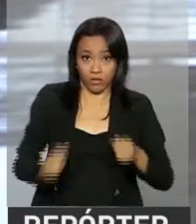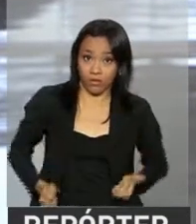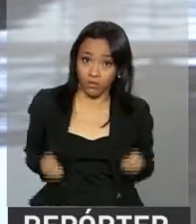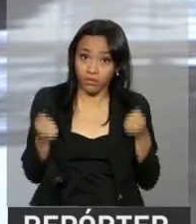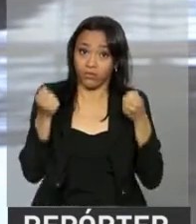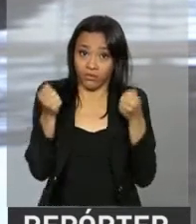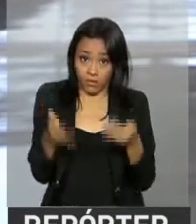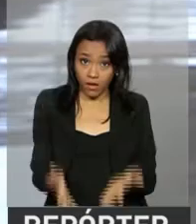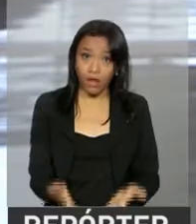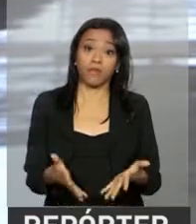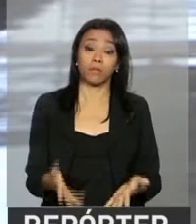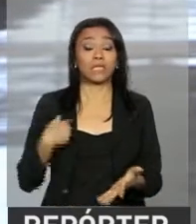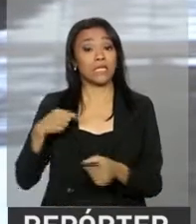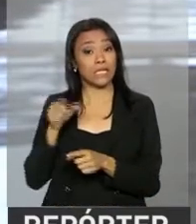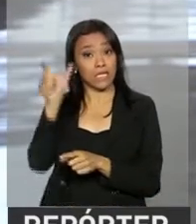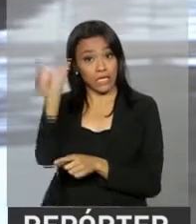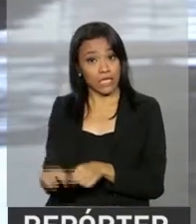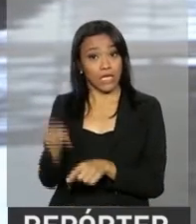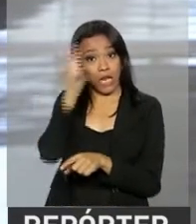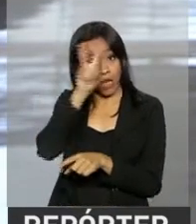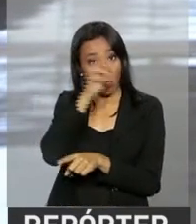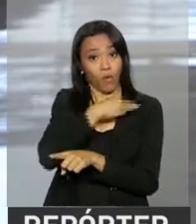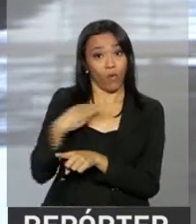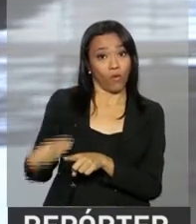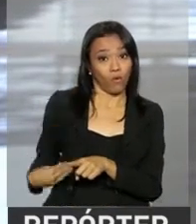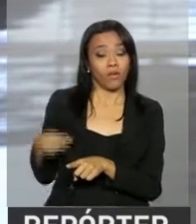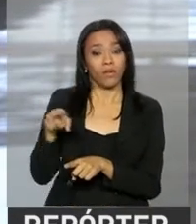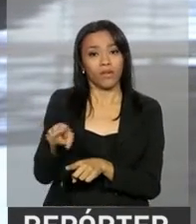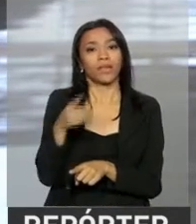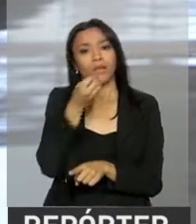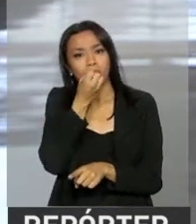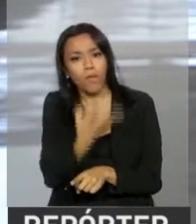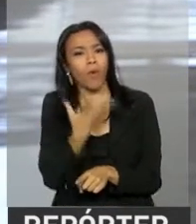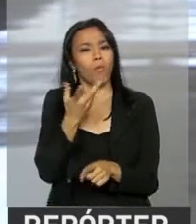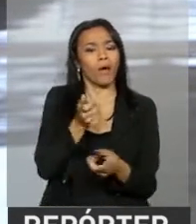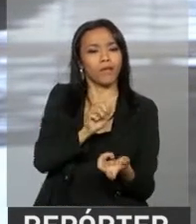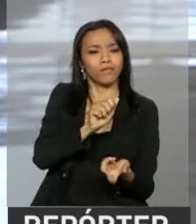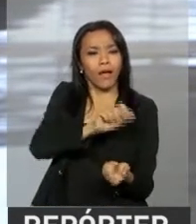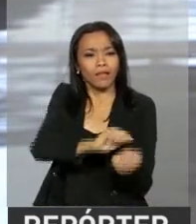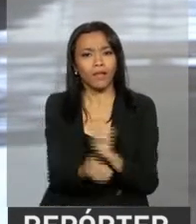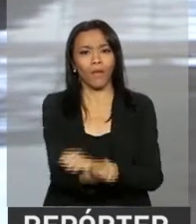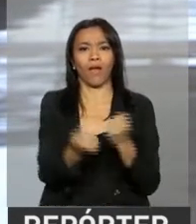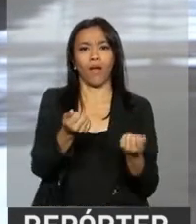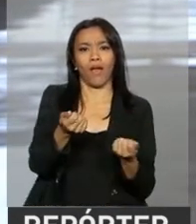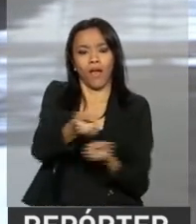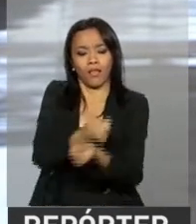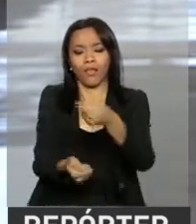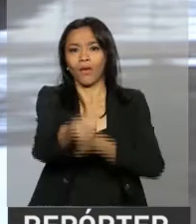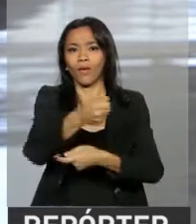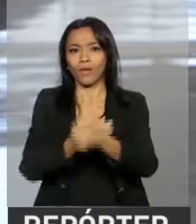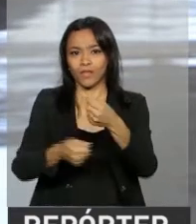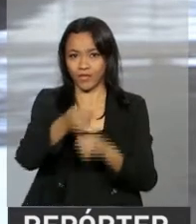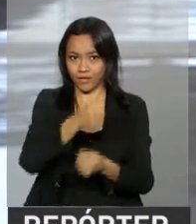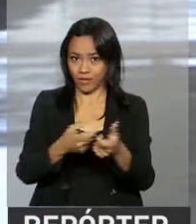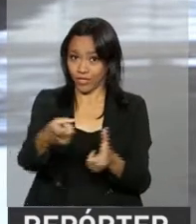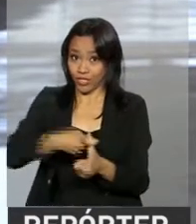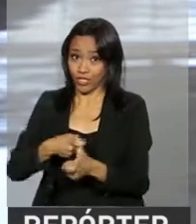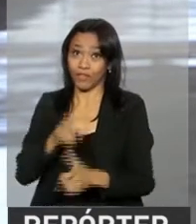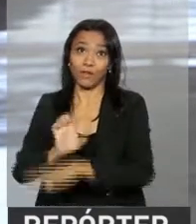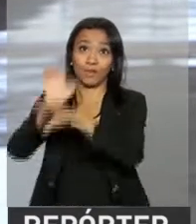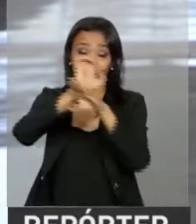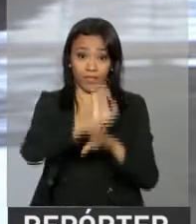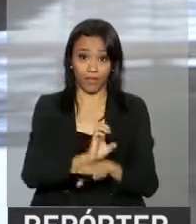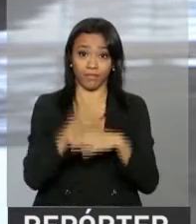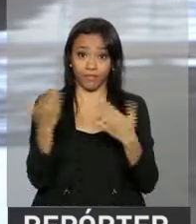lembrou a condição necessária para o enquadramento na renegociação dos termos da renegociação das dívidas dos estados